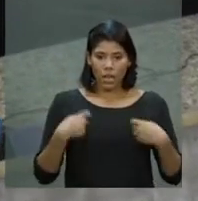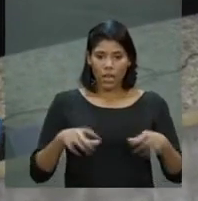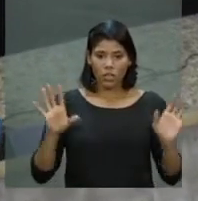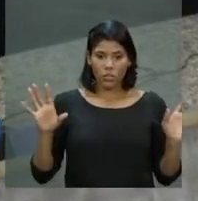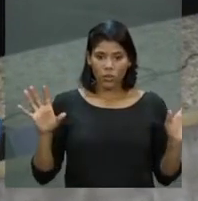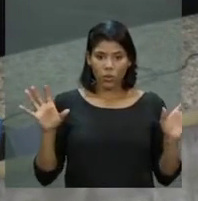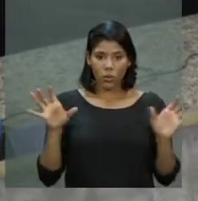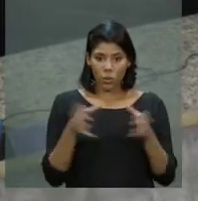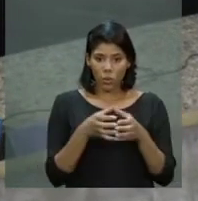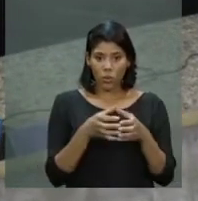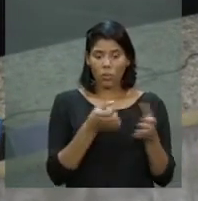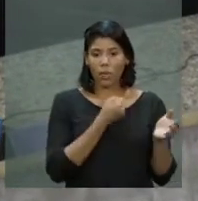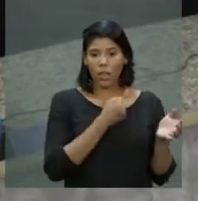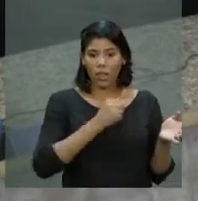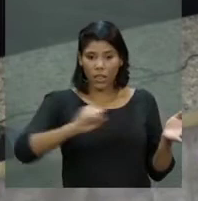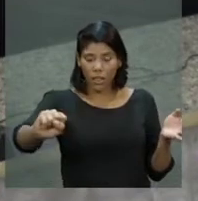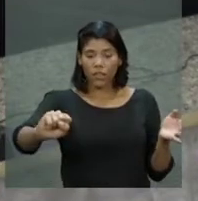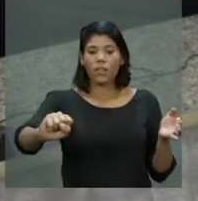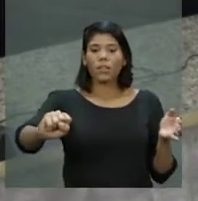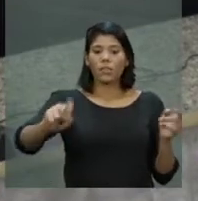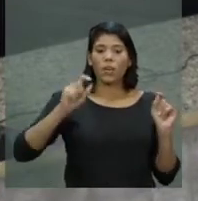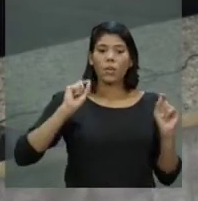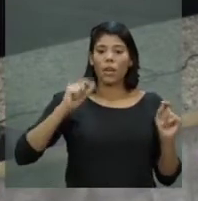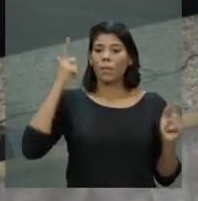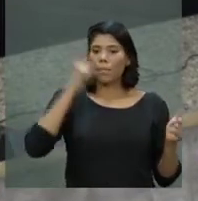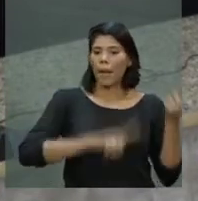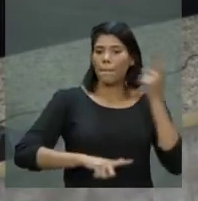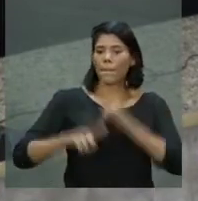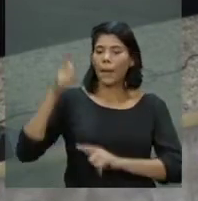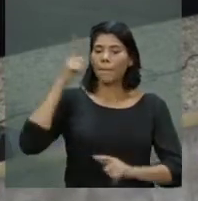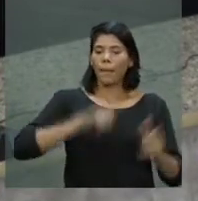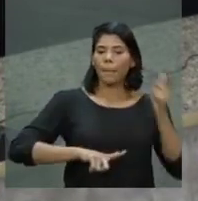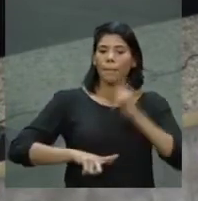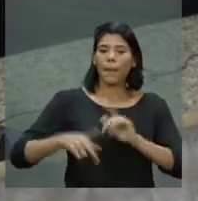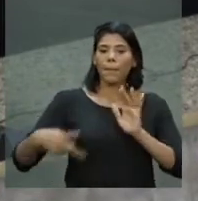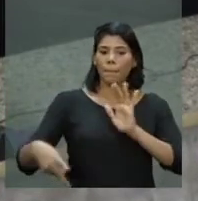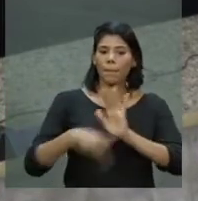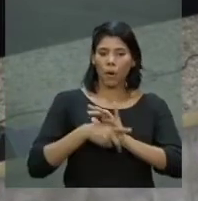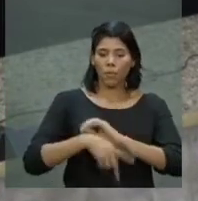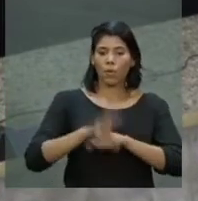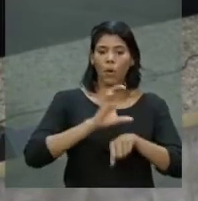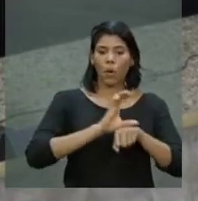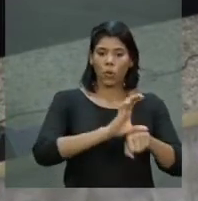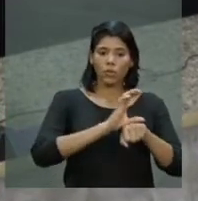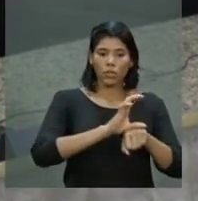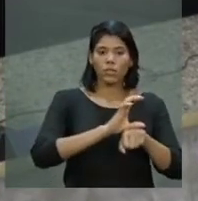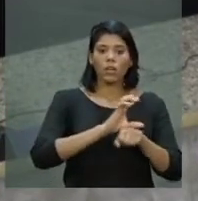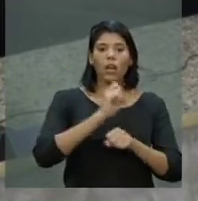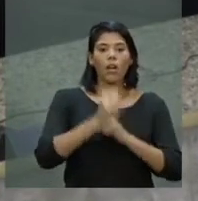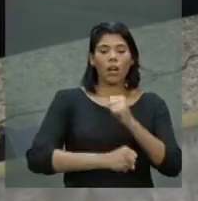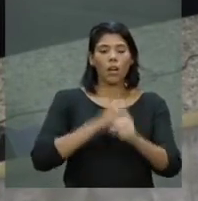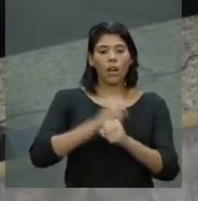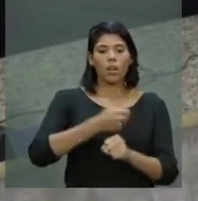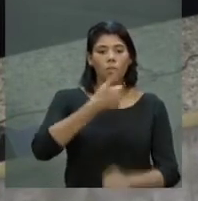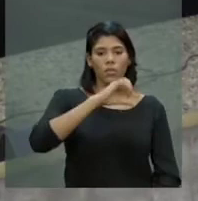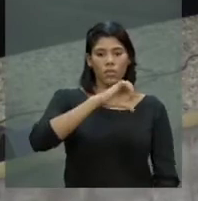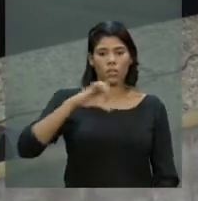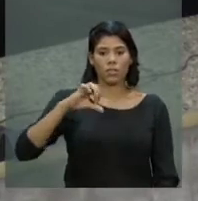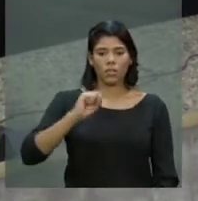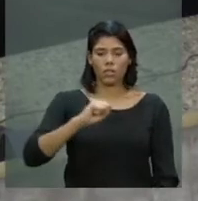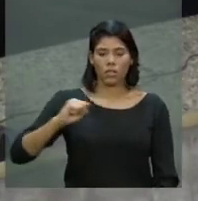ponto de vista da defesa das conquistas oriundas da Constituição de 88, a